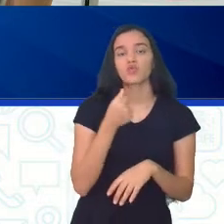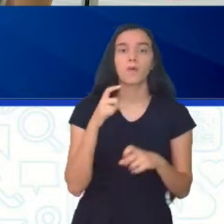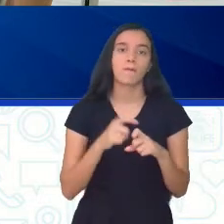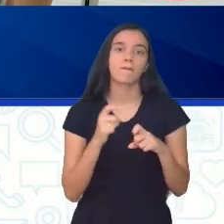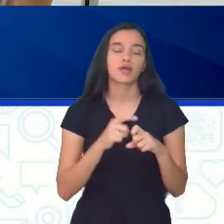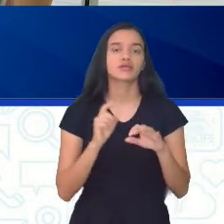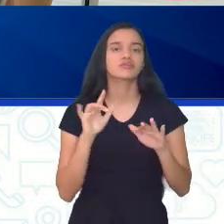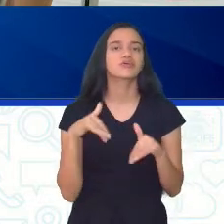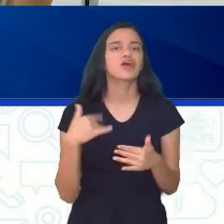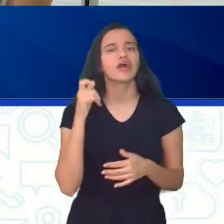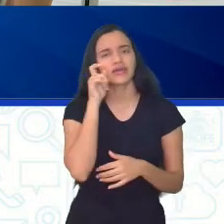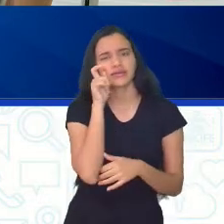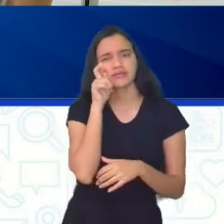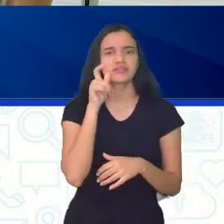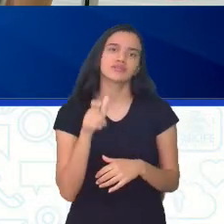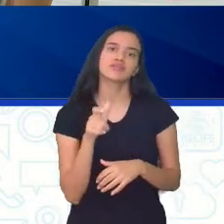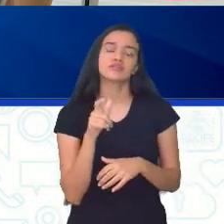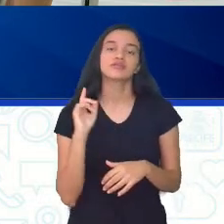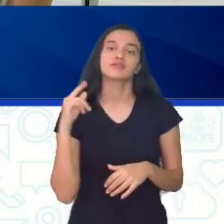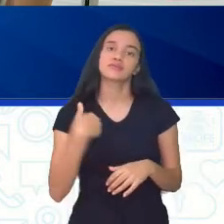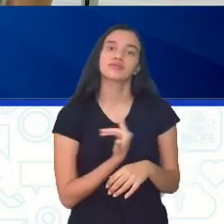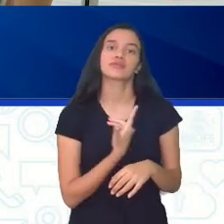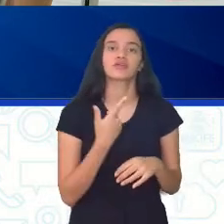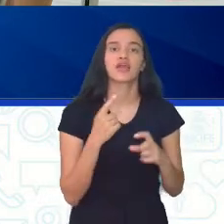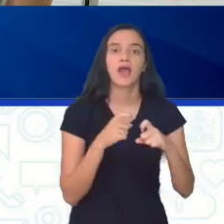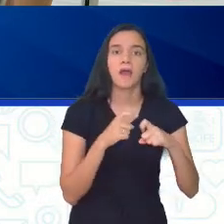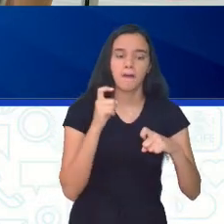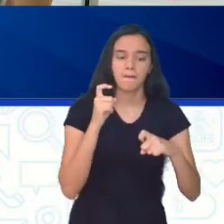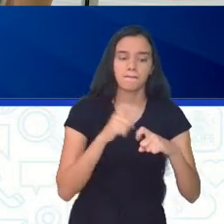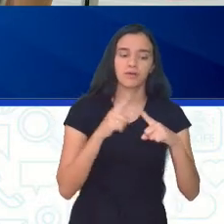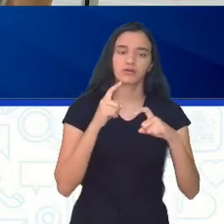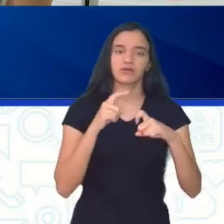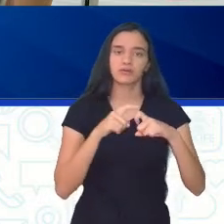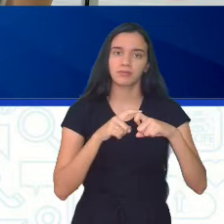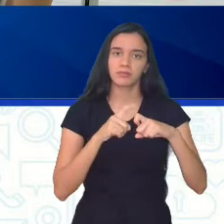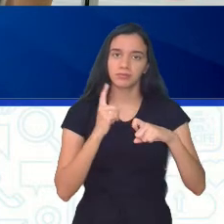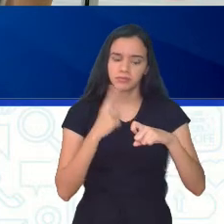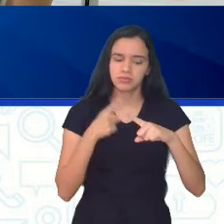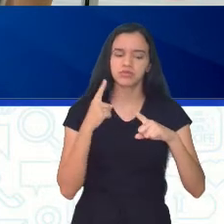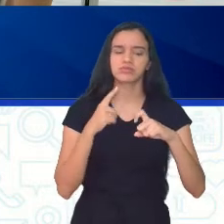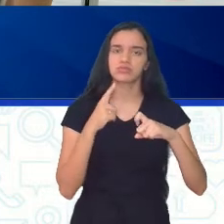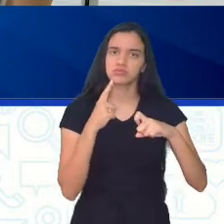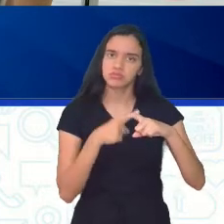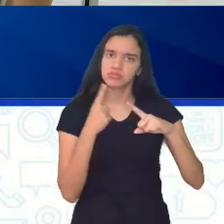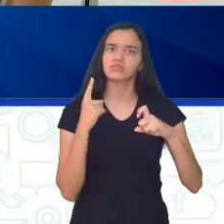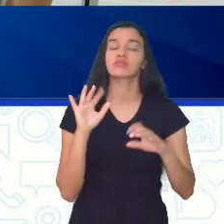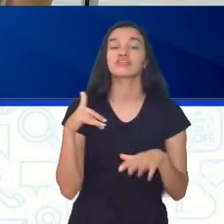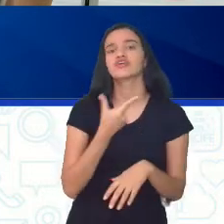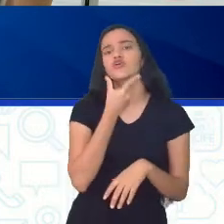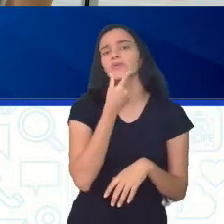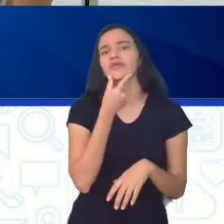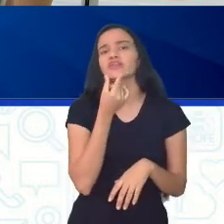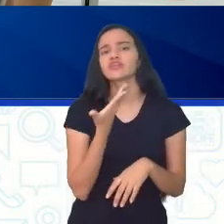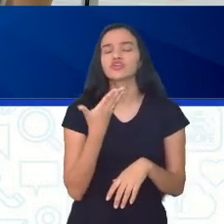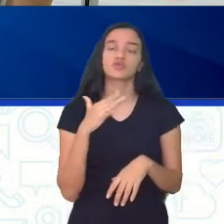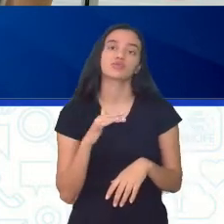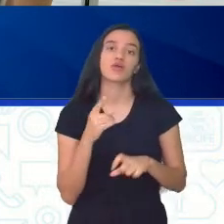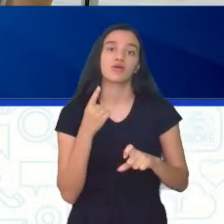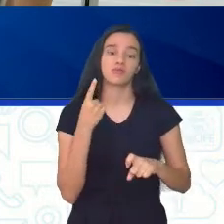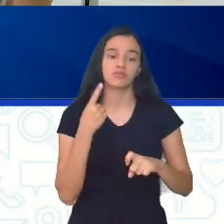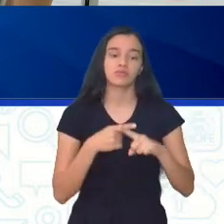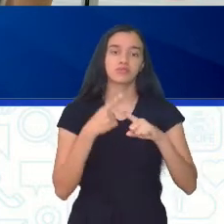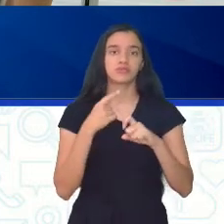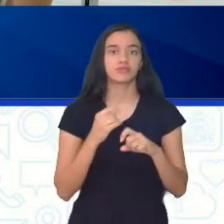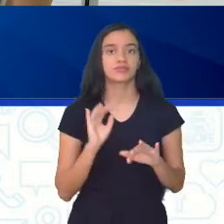Isso aí é bem interessante para que essa perna, né, sem o menino controlar, Neste momento, a perna é jogada, é lançada